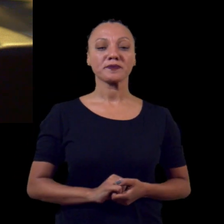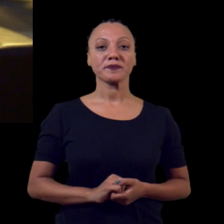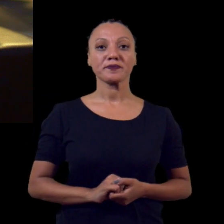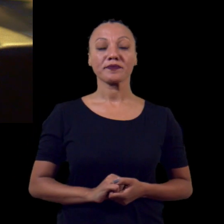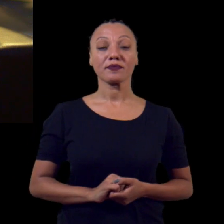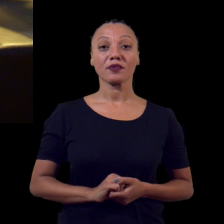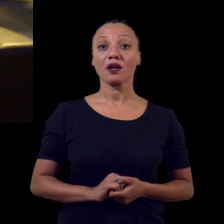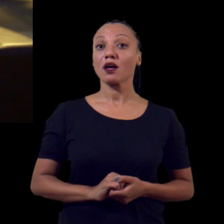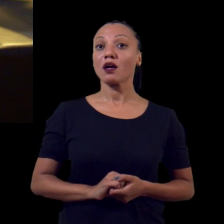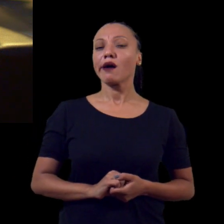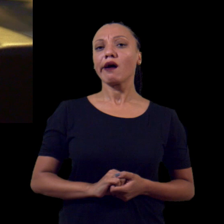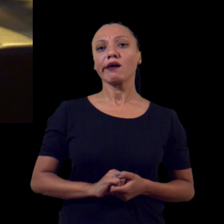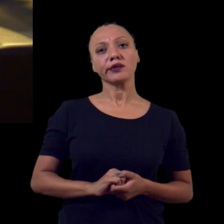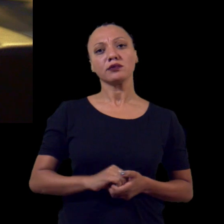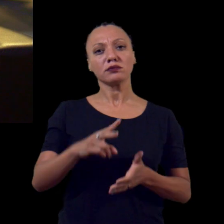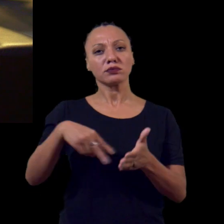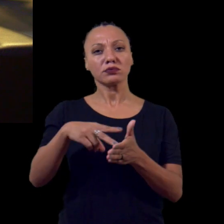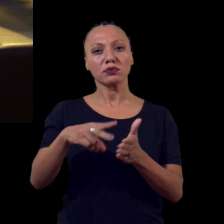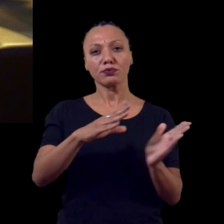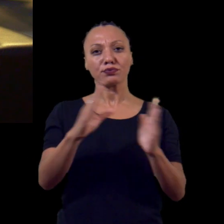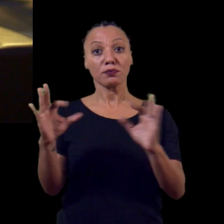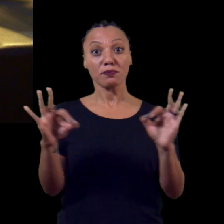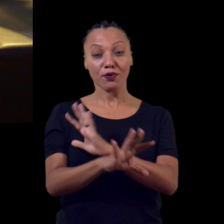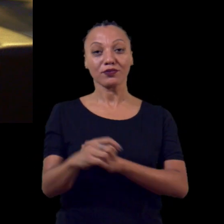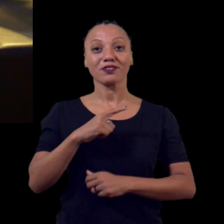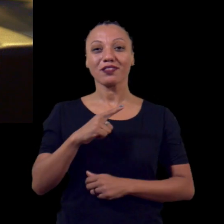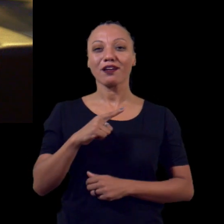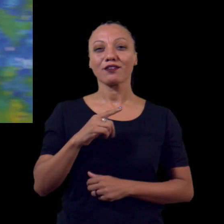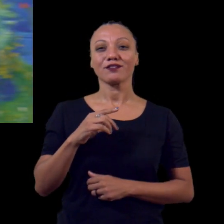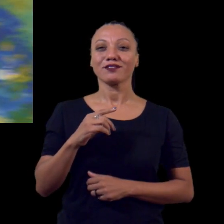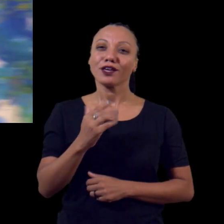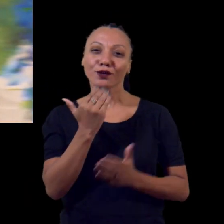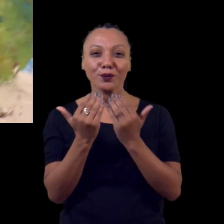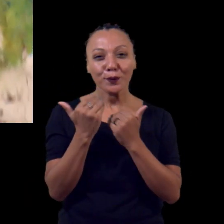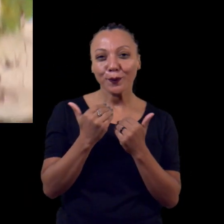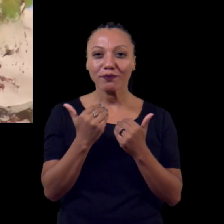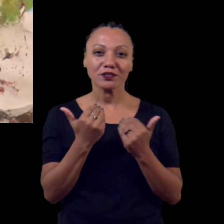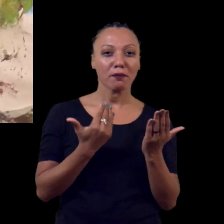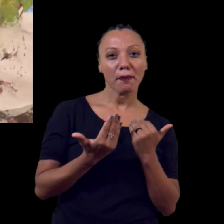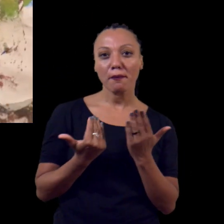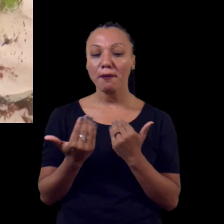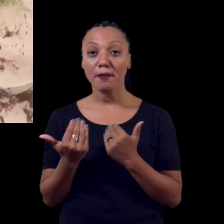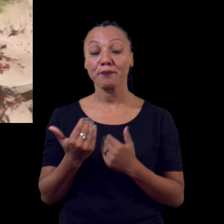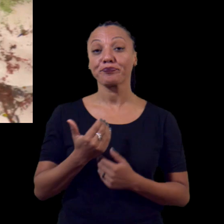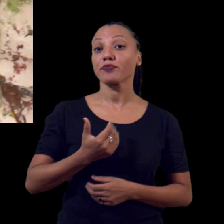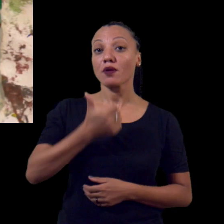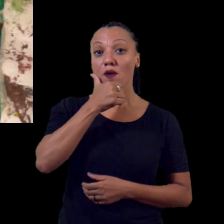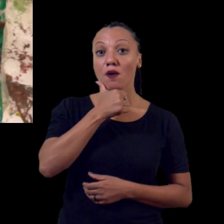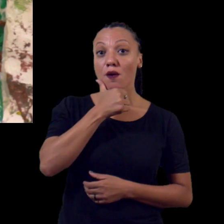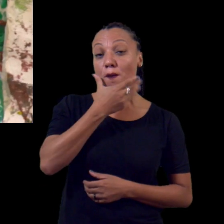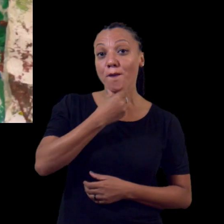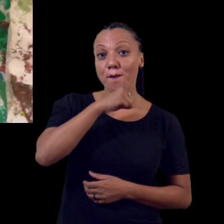e nesse coquetel, através do meu padrasto, o Sandro queria